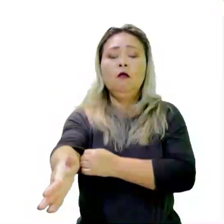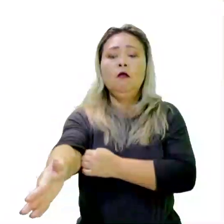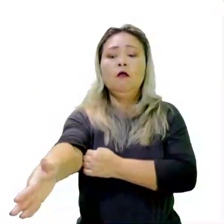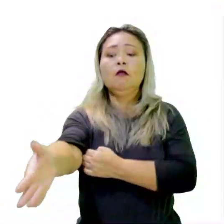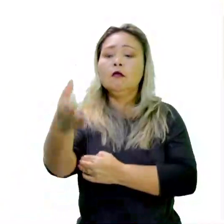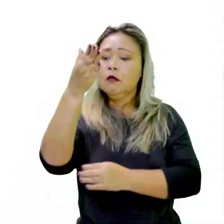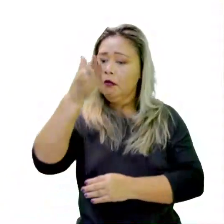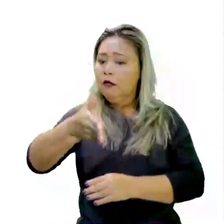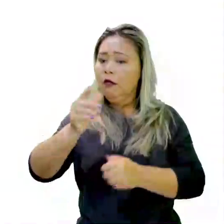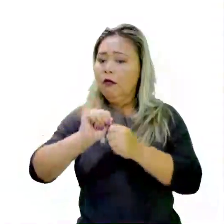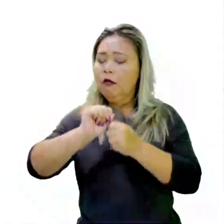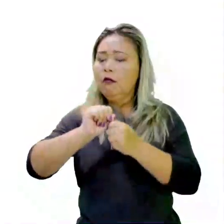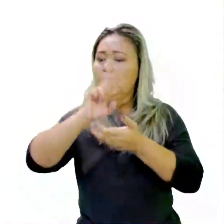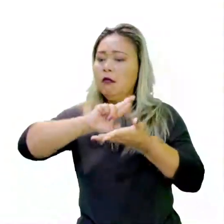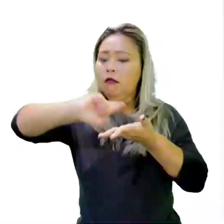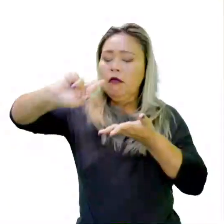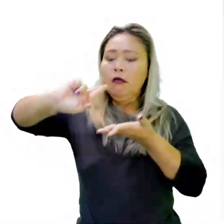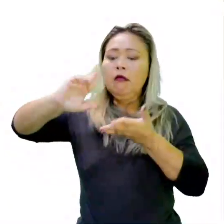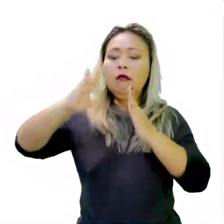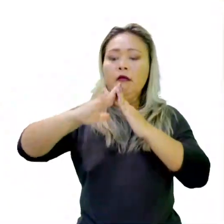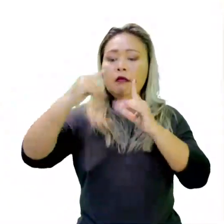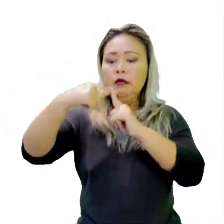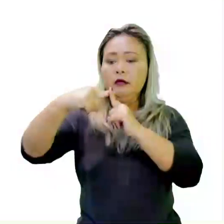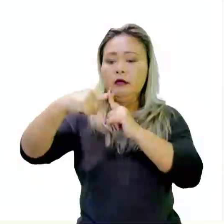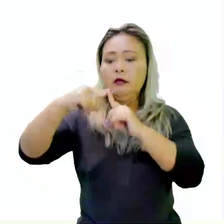as determinações religiosas da Igreja.